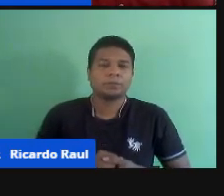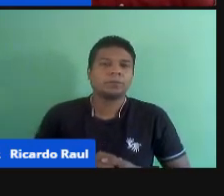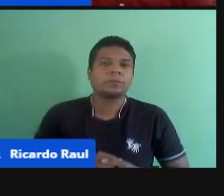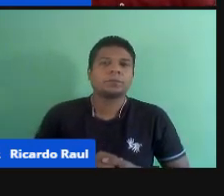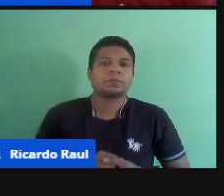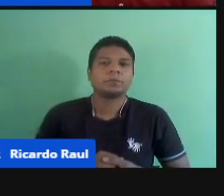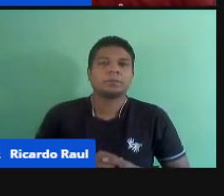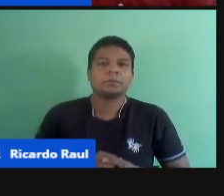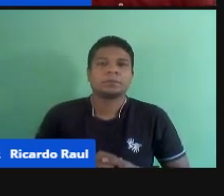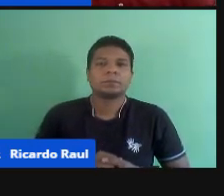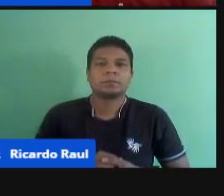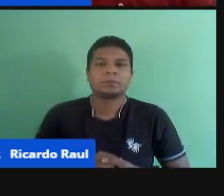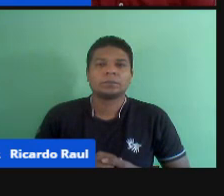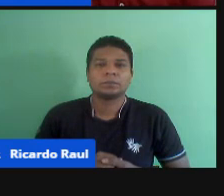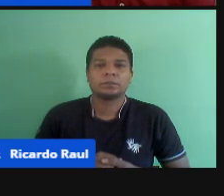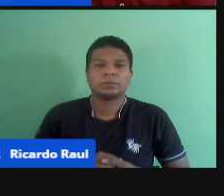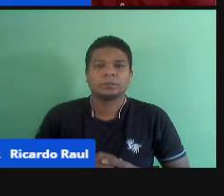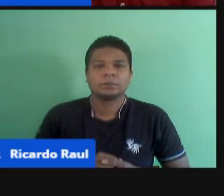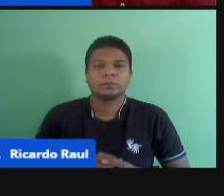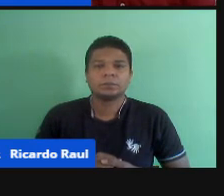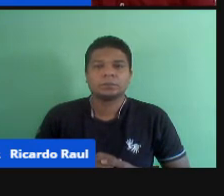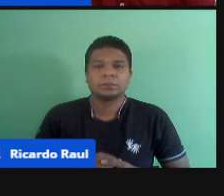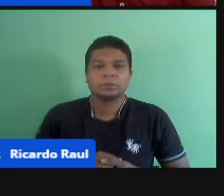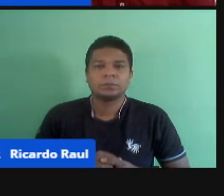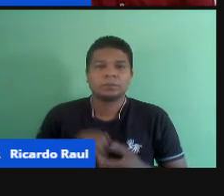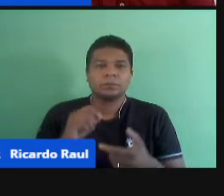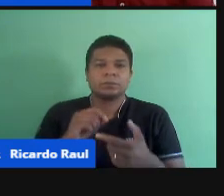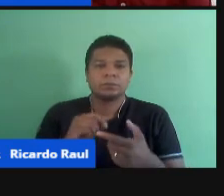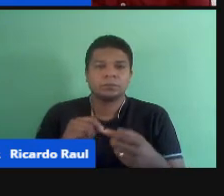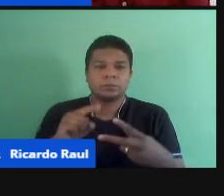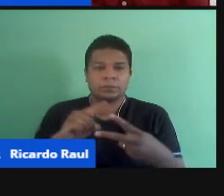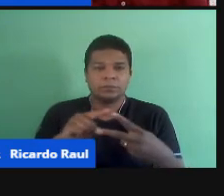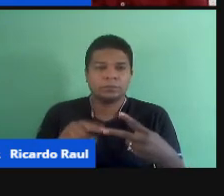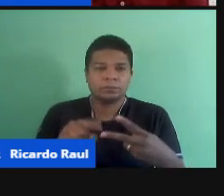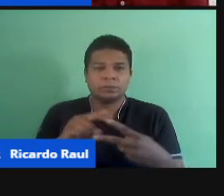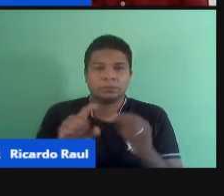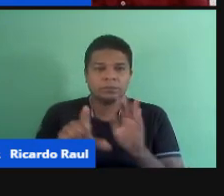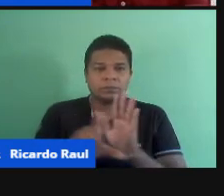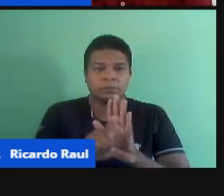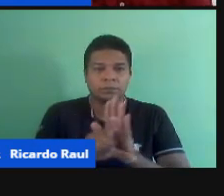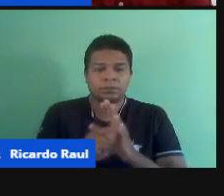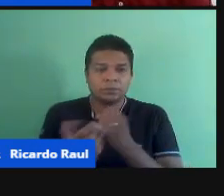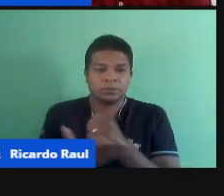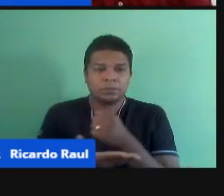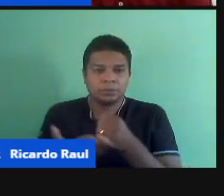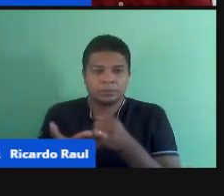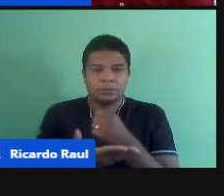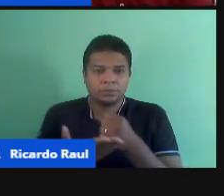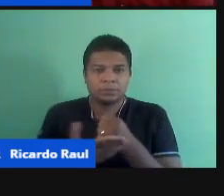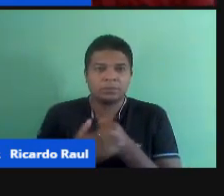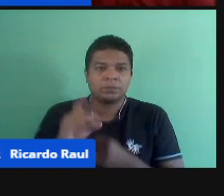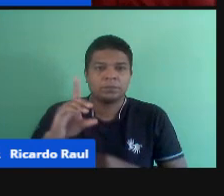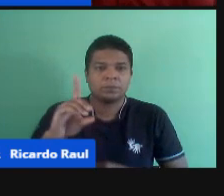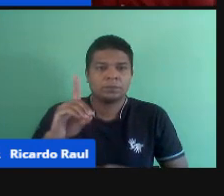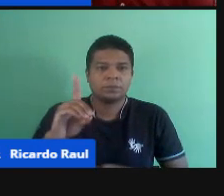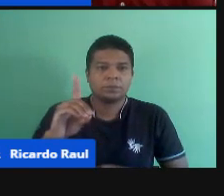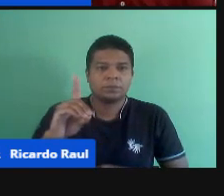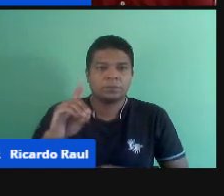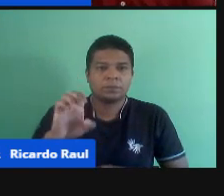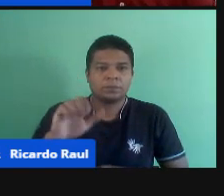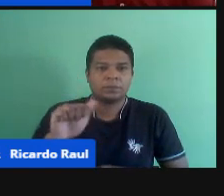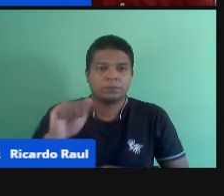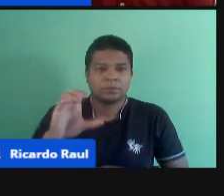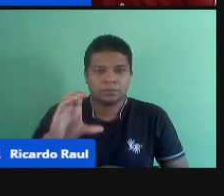essa são os dois conceitos legais que a gente tem que baseia as nossas ações lá na DEAC e que